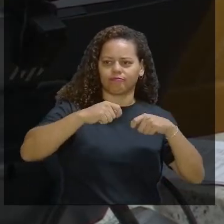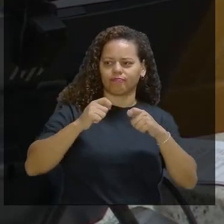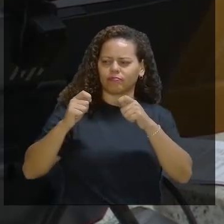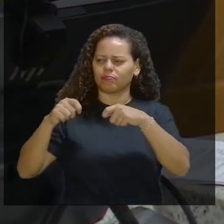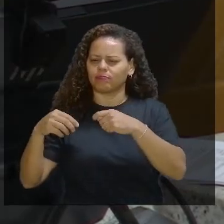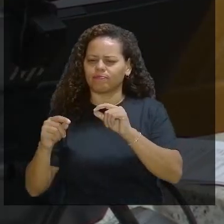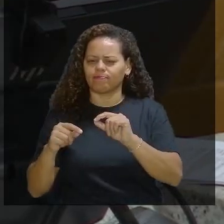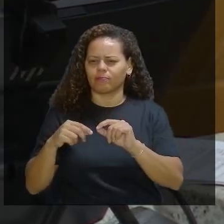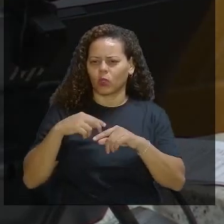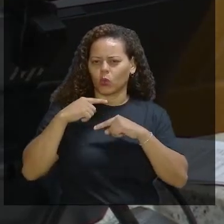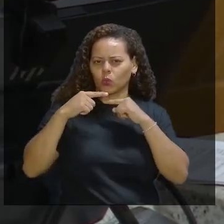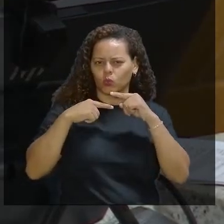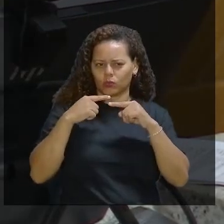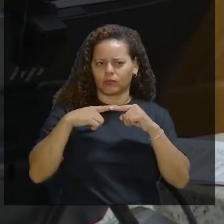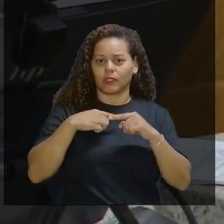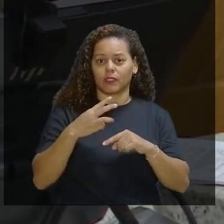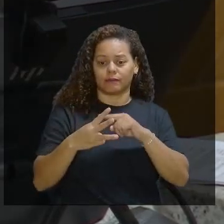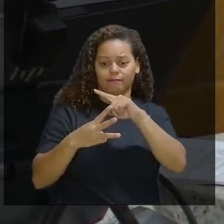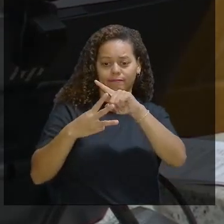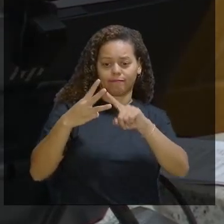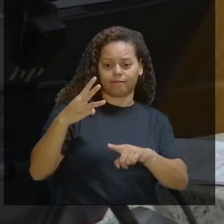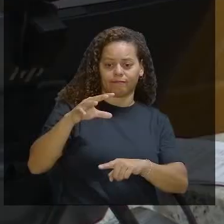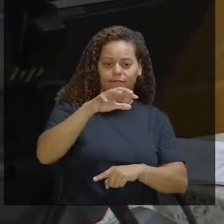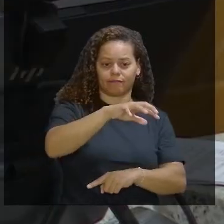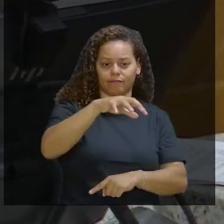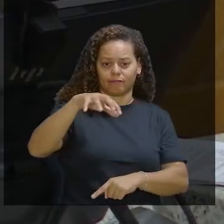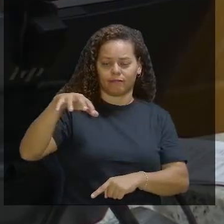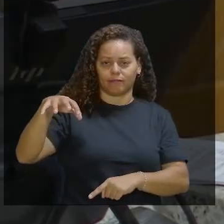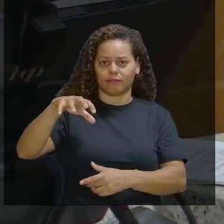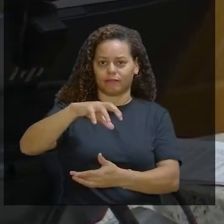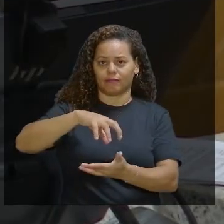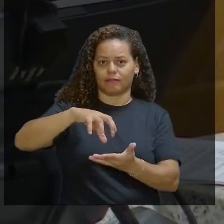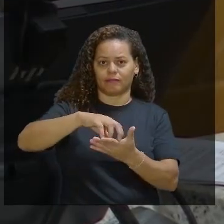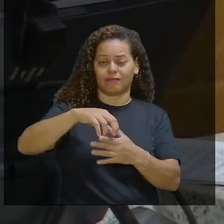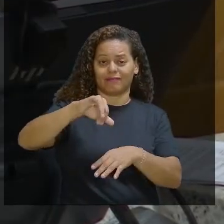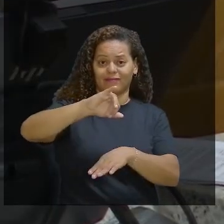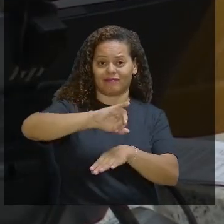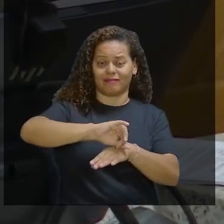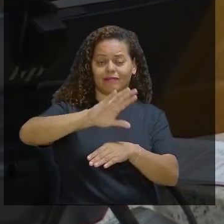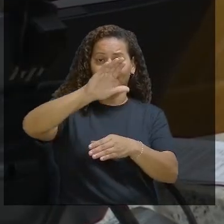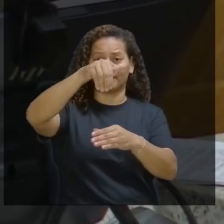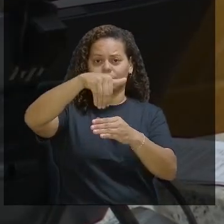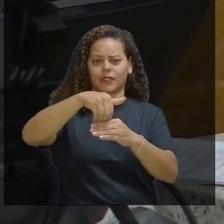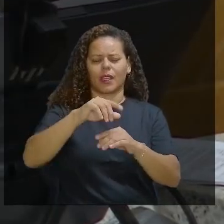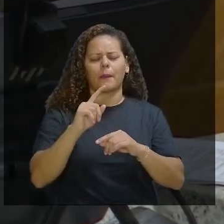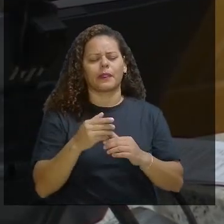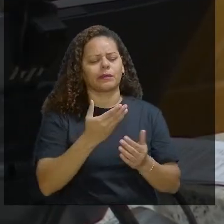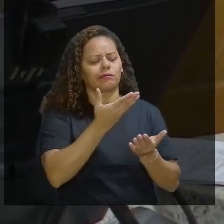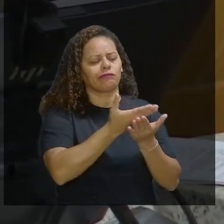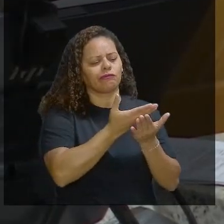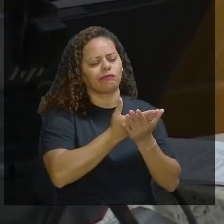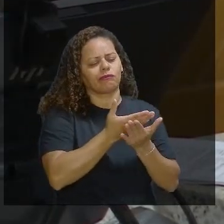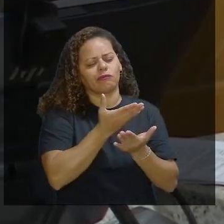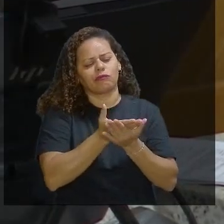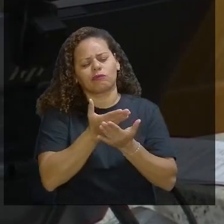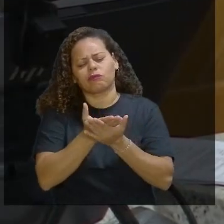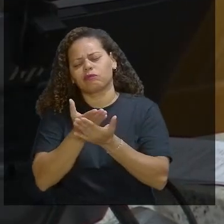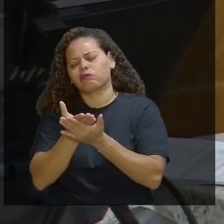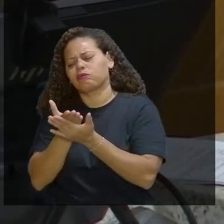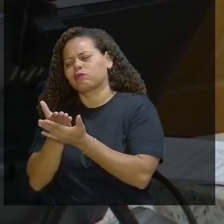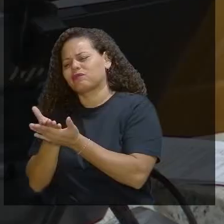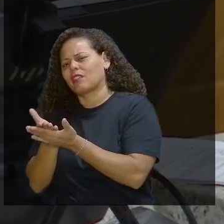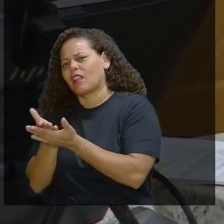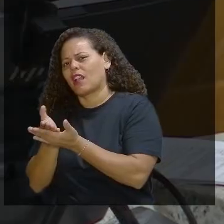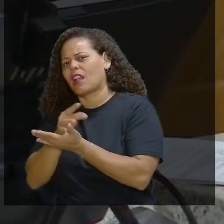entre as 3 zonas eleitorais da capital. Os estudos tomaram por base a prática adotada pela maioria